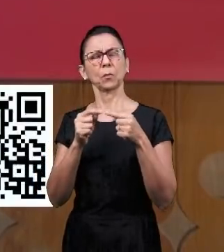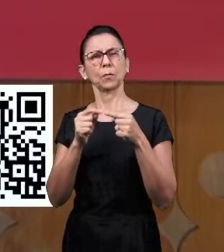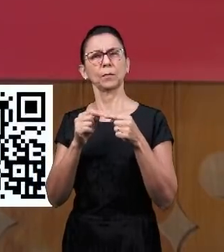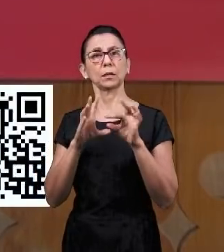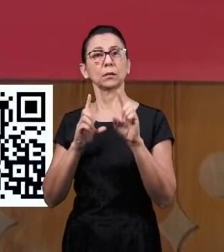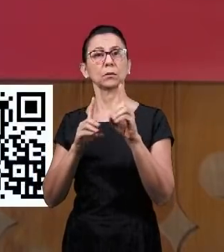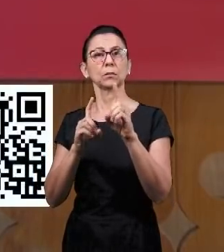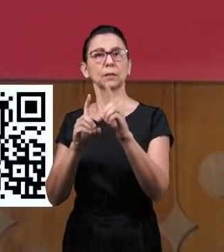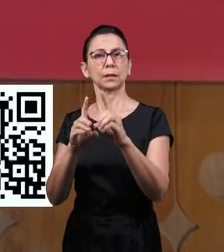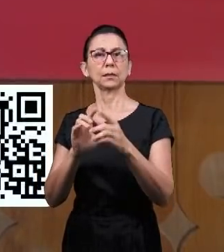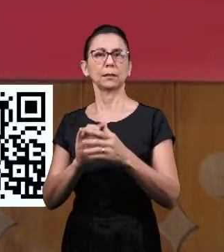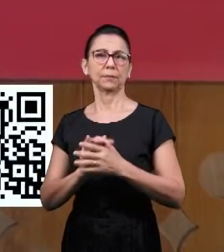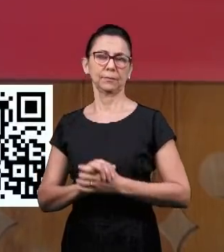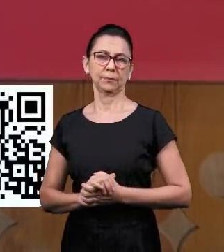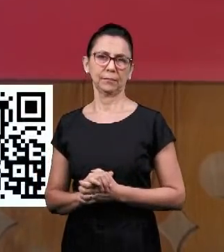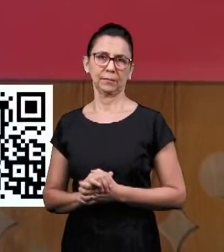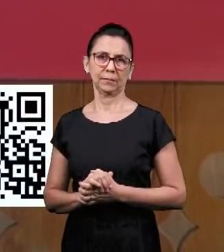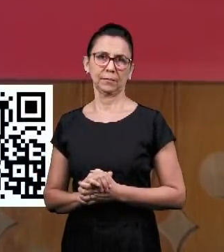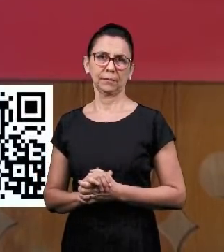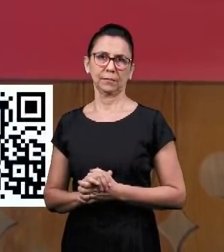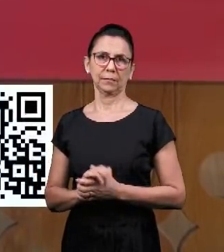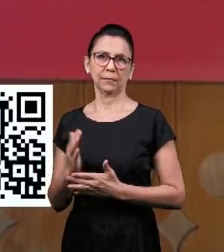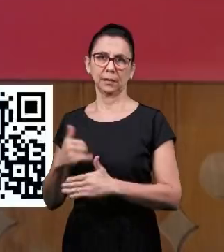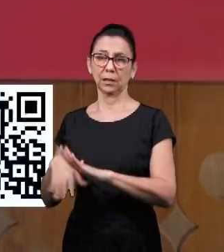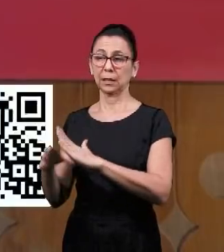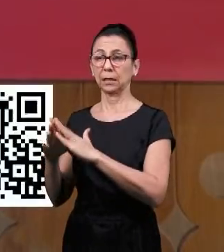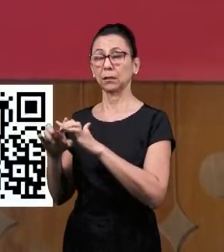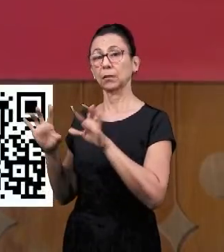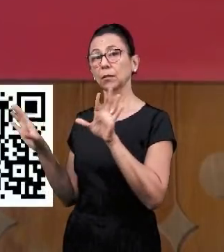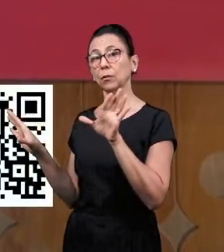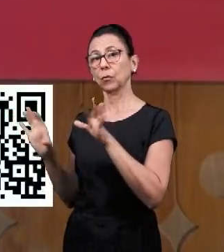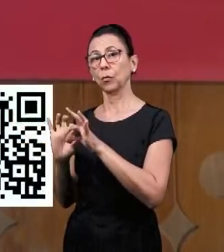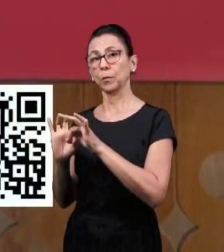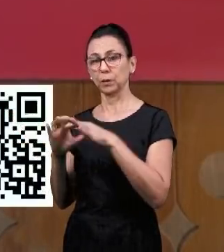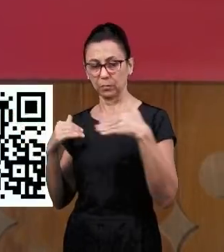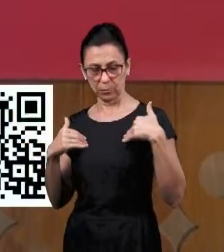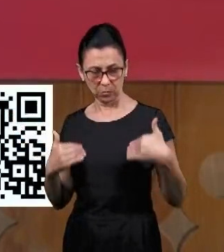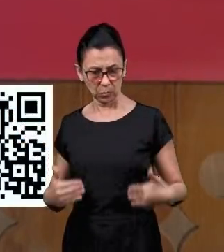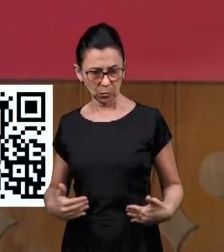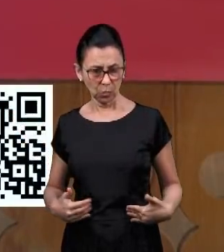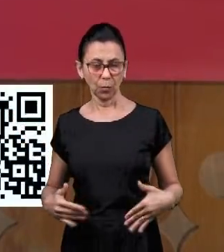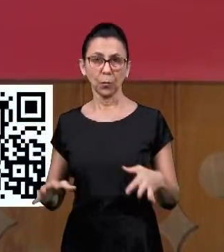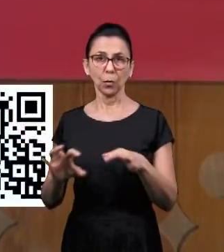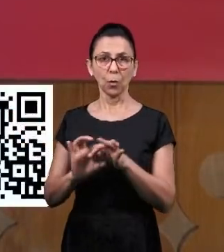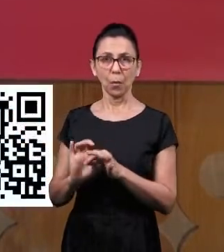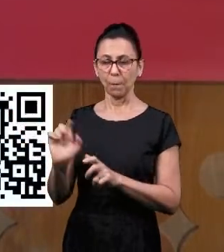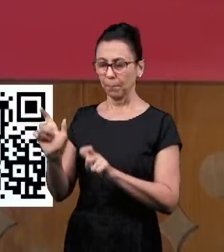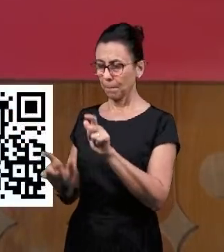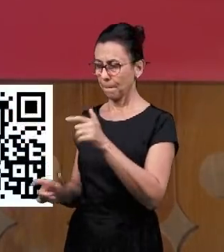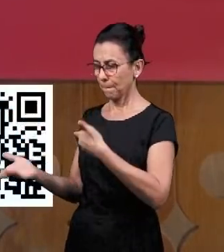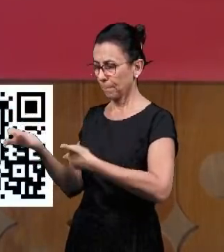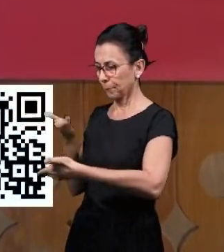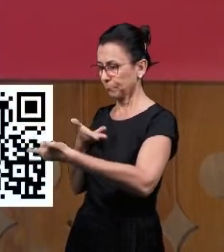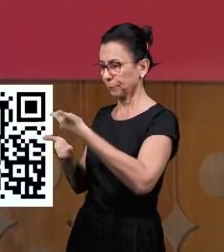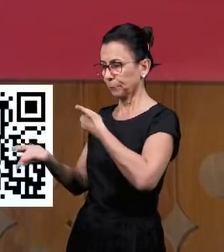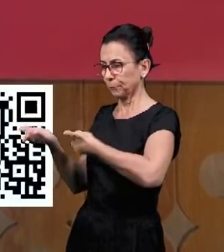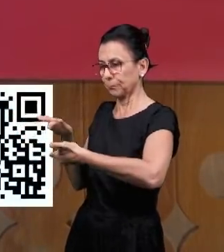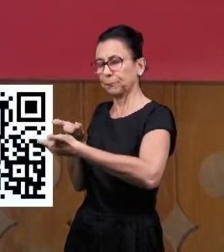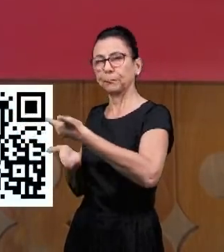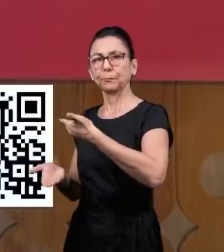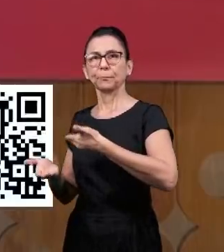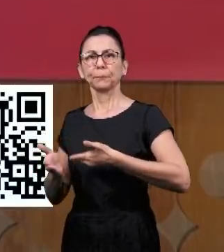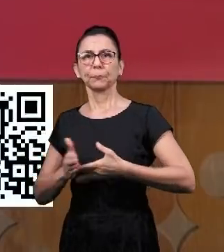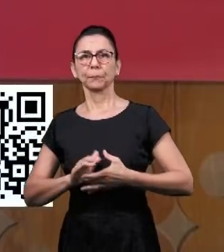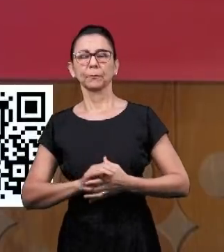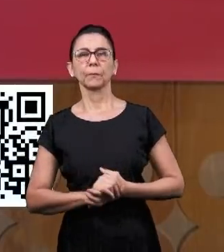corpo? Comunhão, que é uma doutrina que é corpo. Então você tem a palavra, está lá, você tem lá